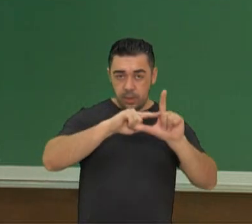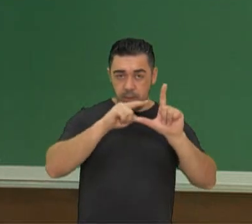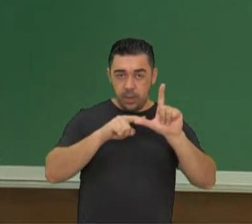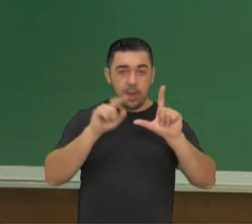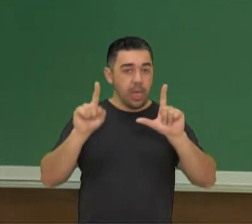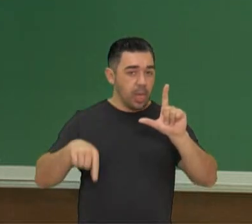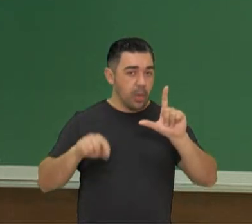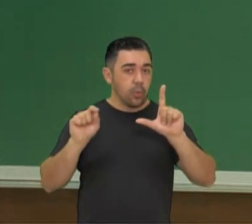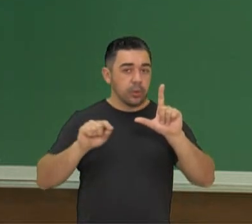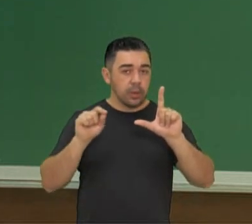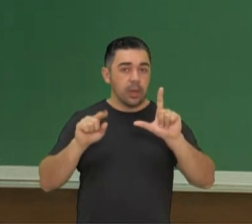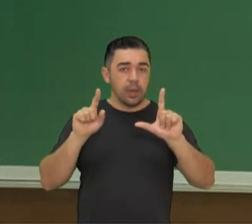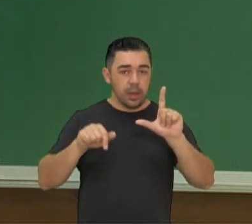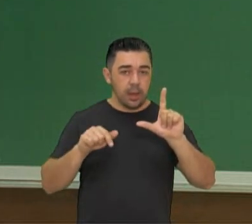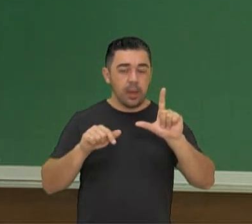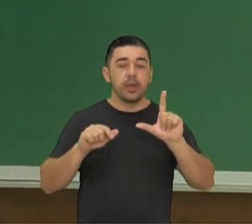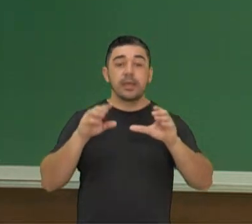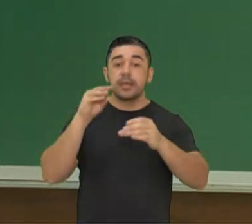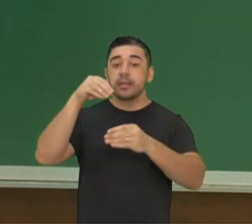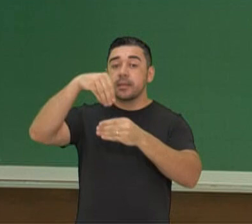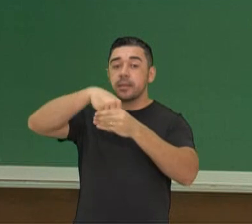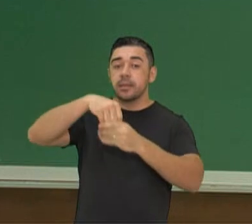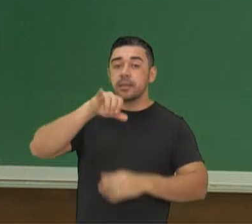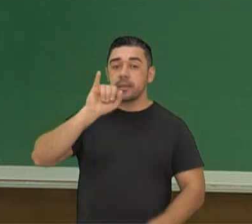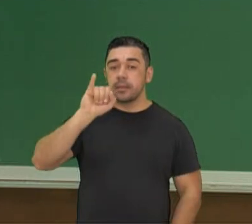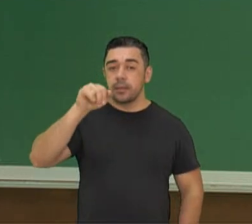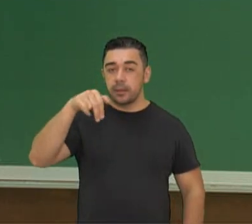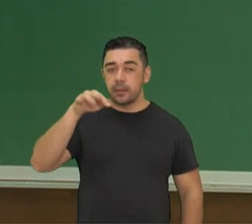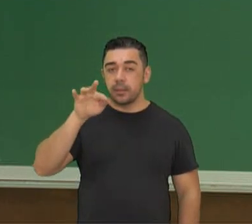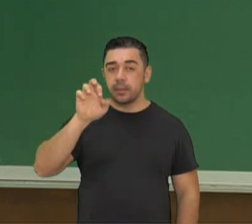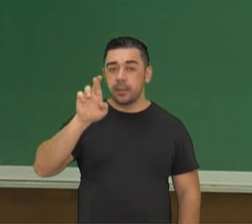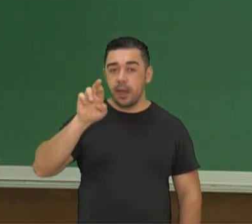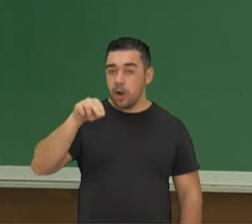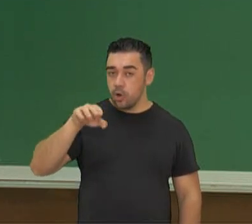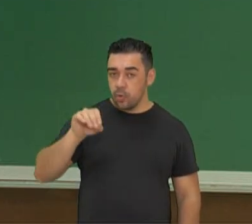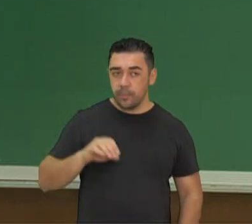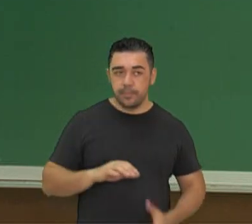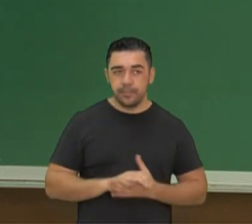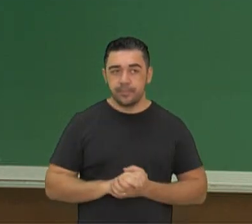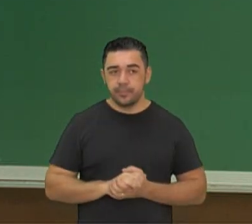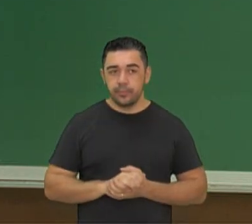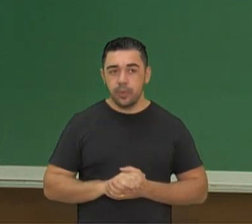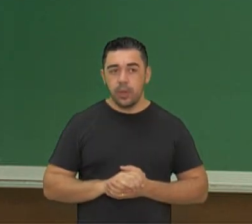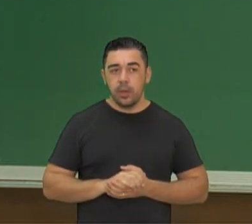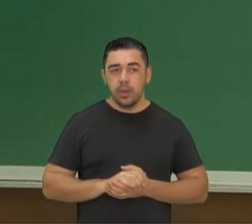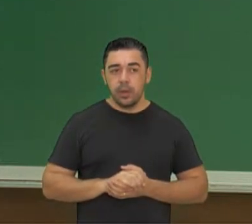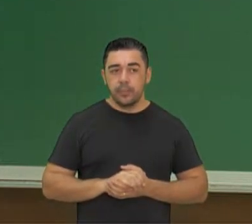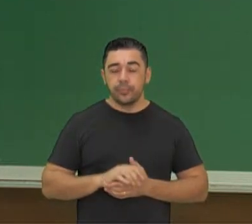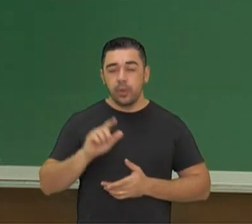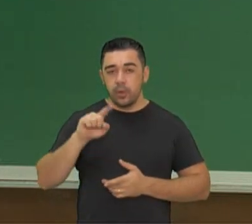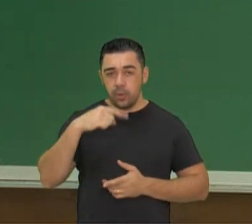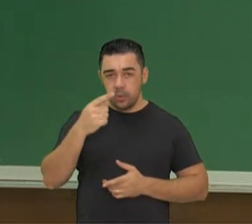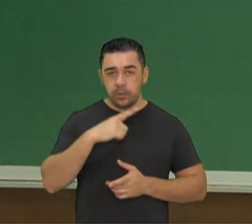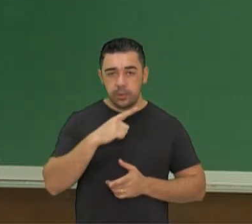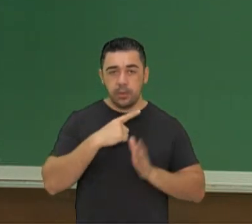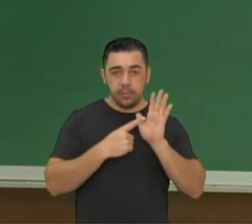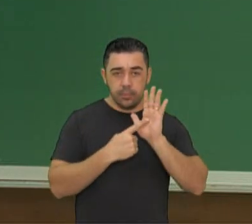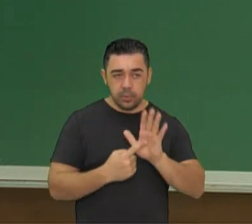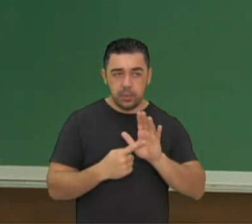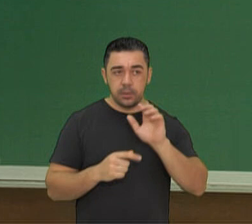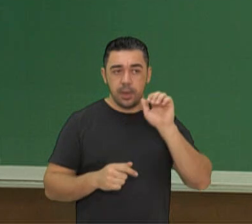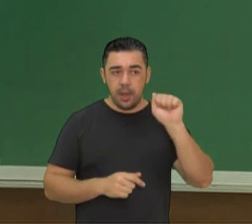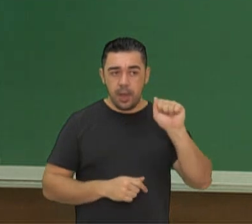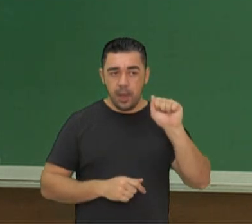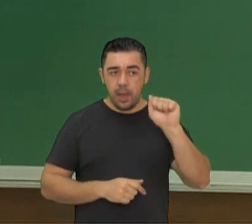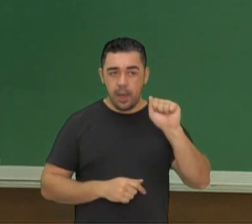um ângulo interno. Muito bem. Próxima sentença. Os ângulos destacados no vértice A